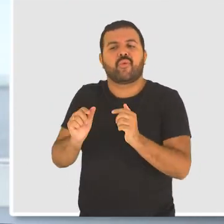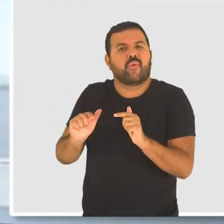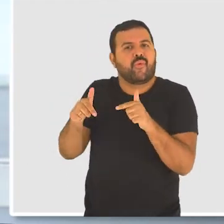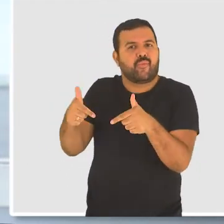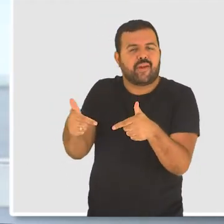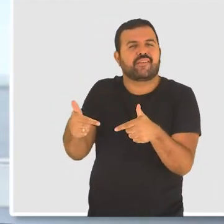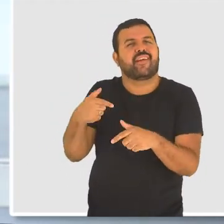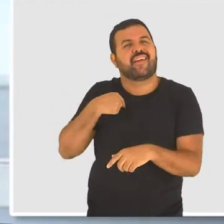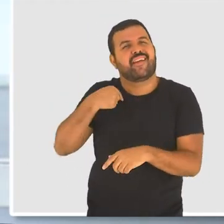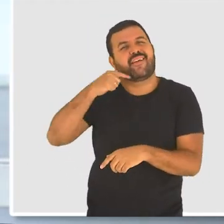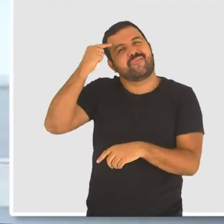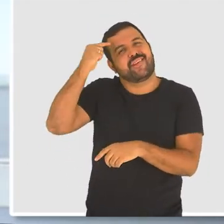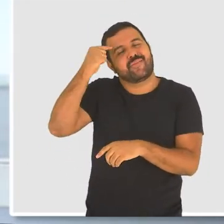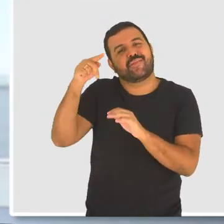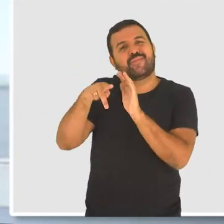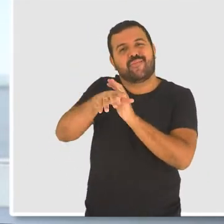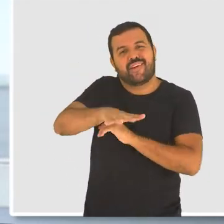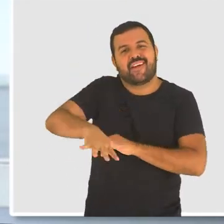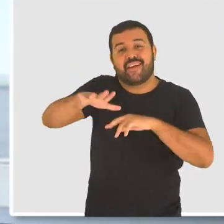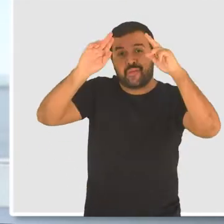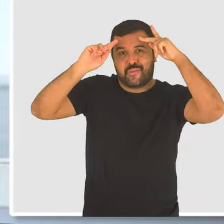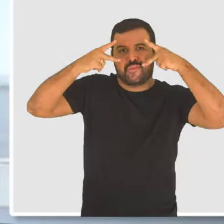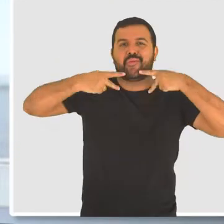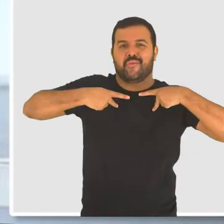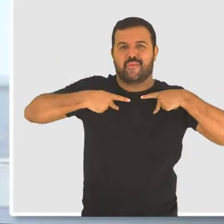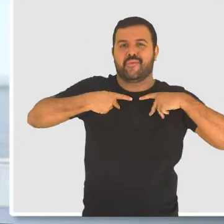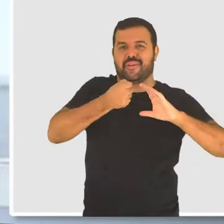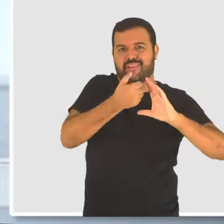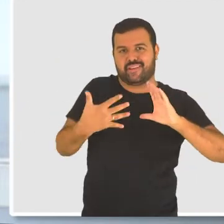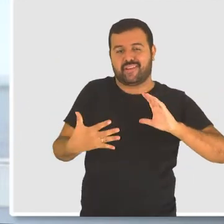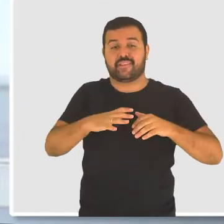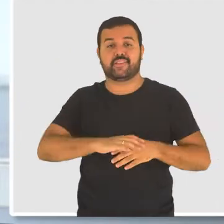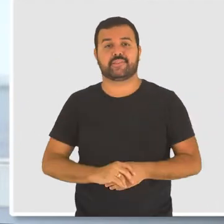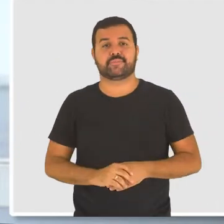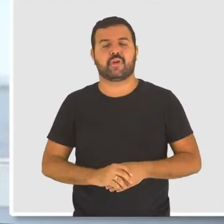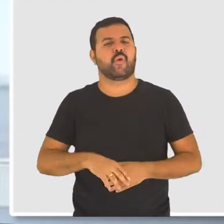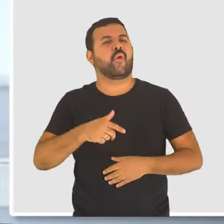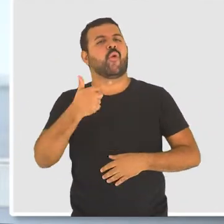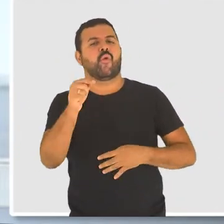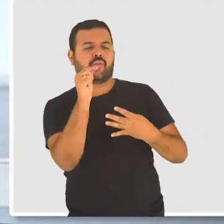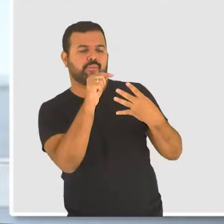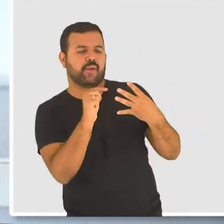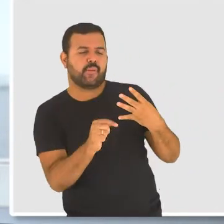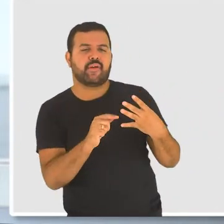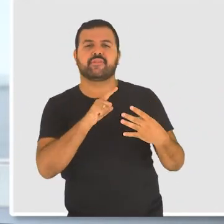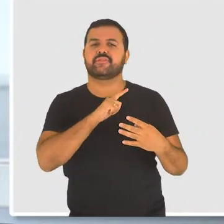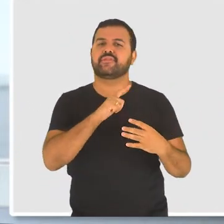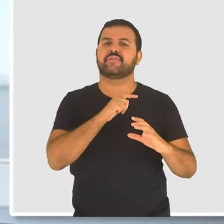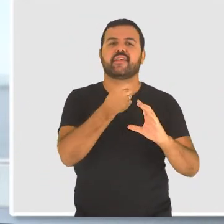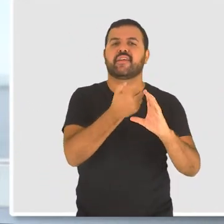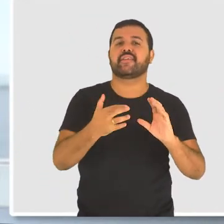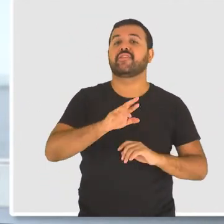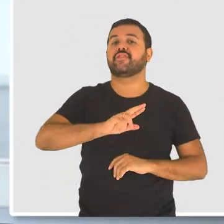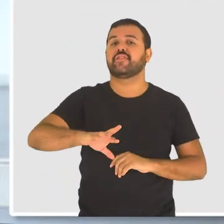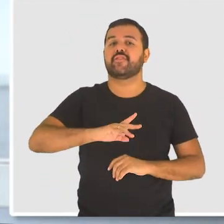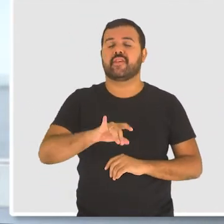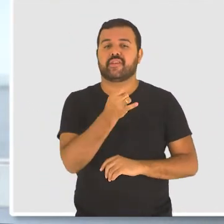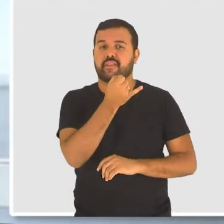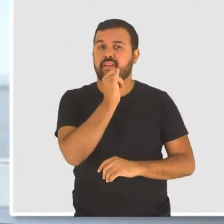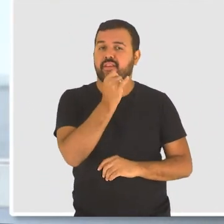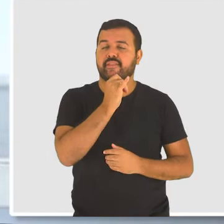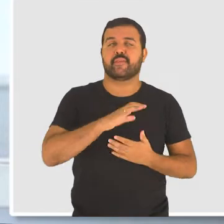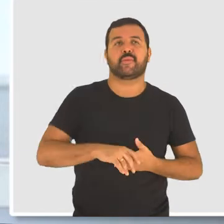Outras etapas se preocupam com outros fatores, por exemplo, com a multiplicidade